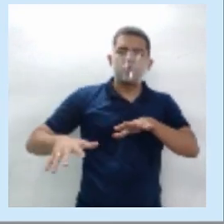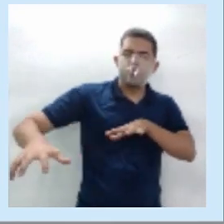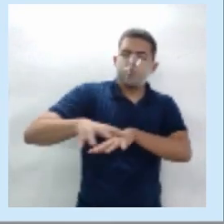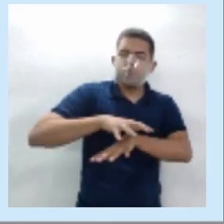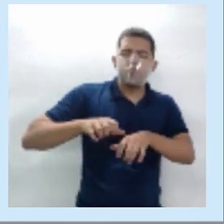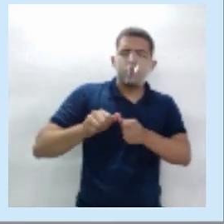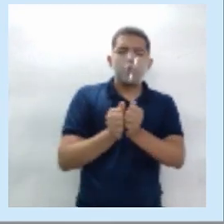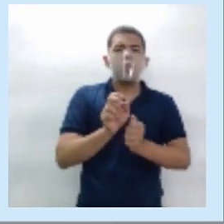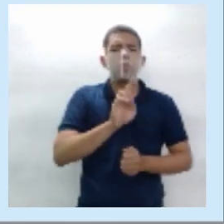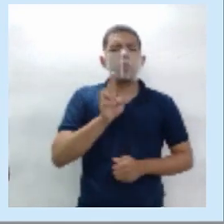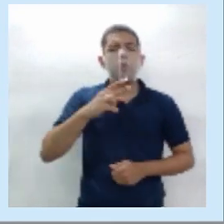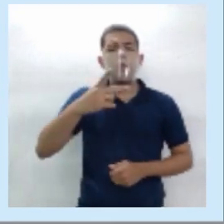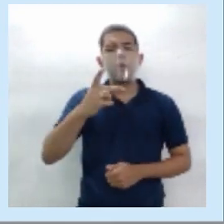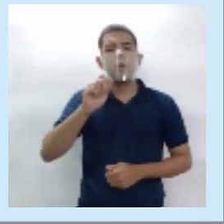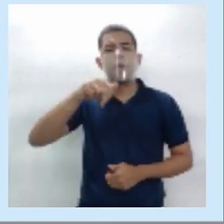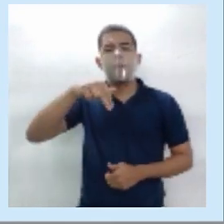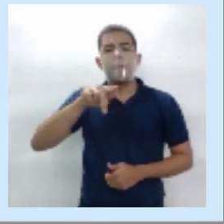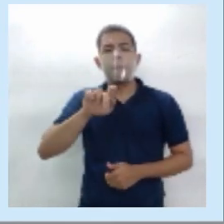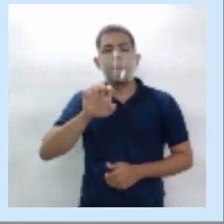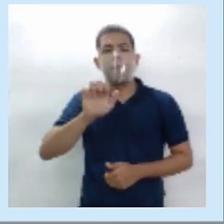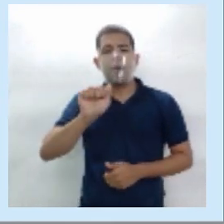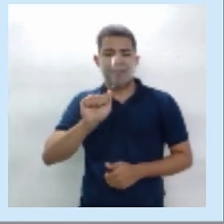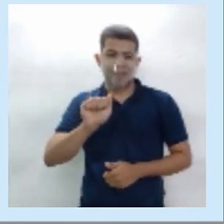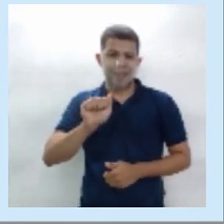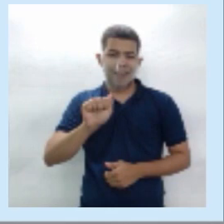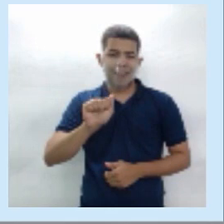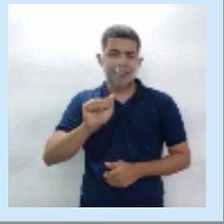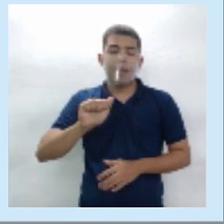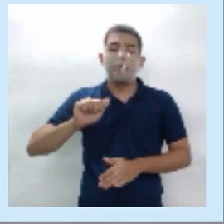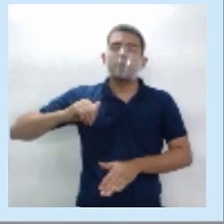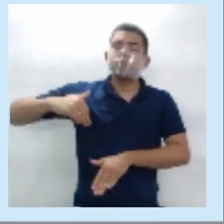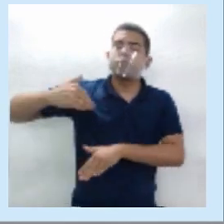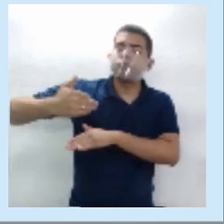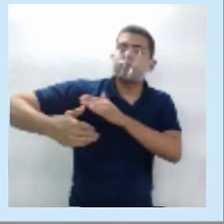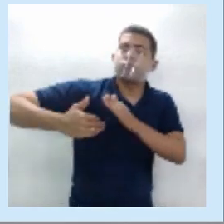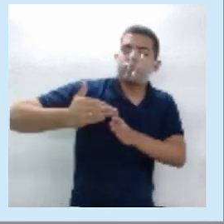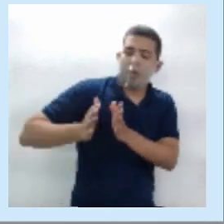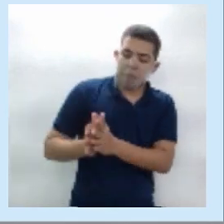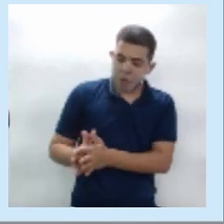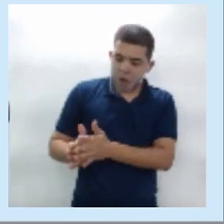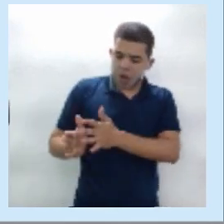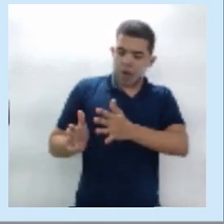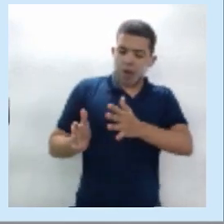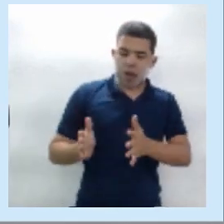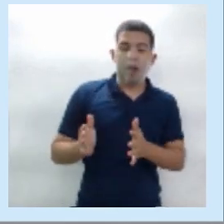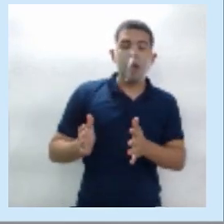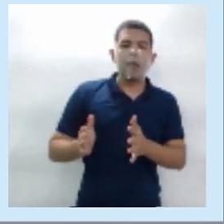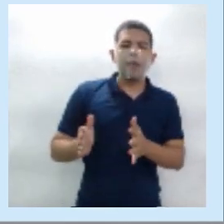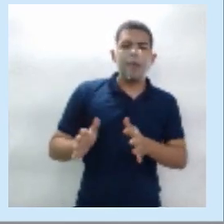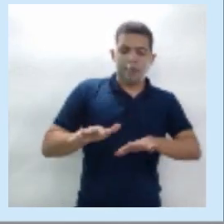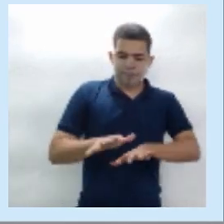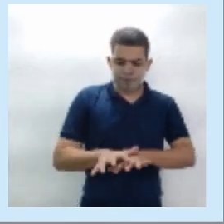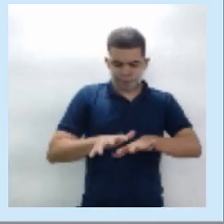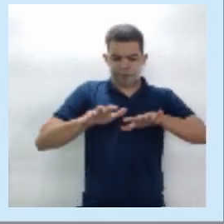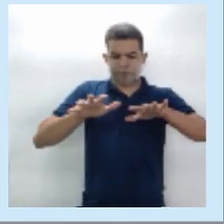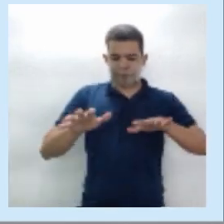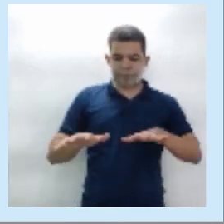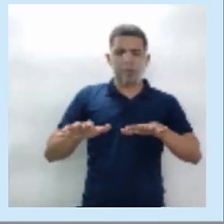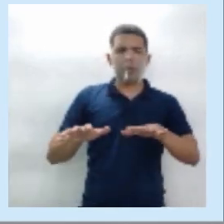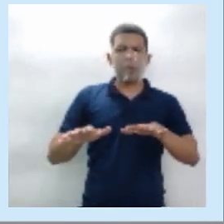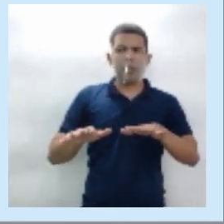de Pangeia. Depois, com o passar do tempo, se dividiu em 2,